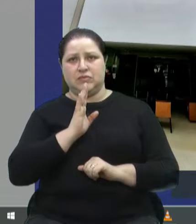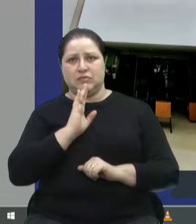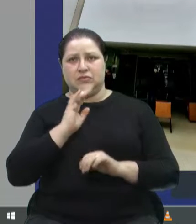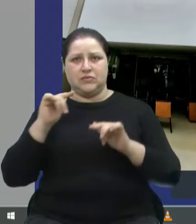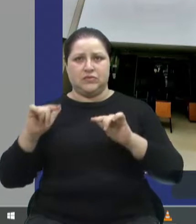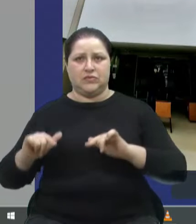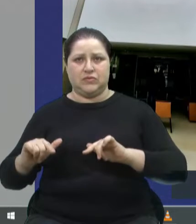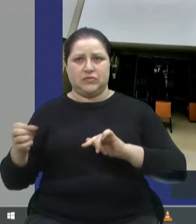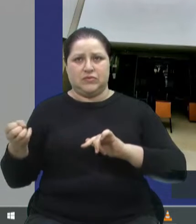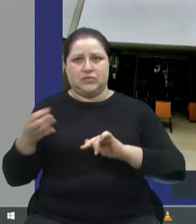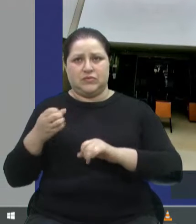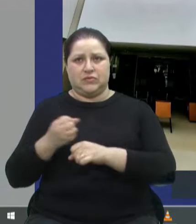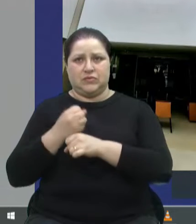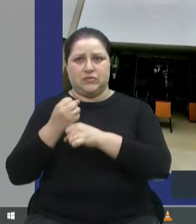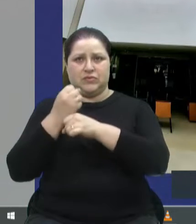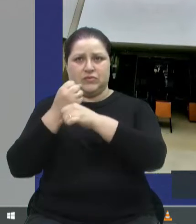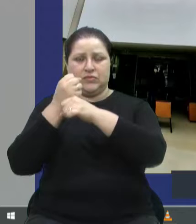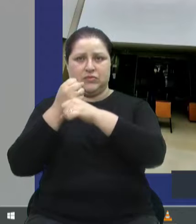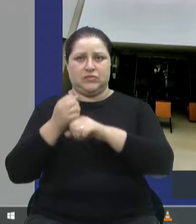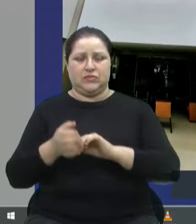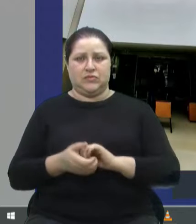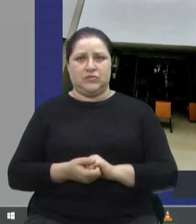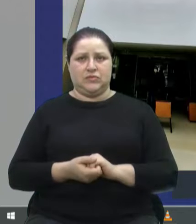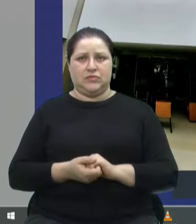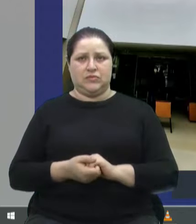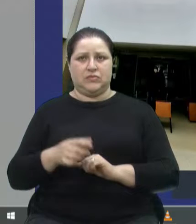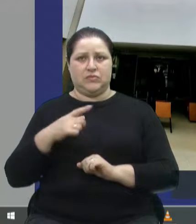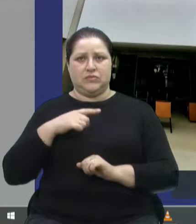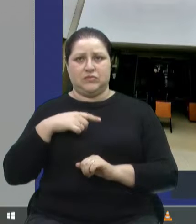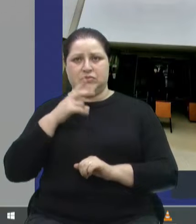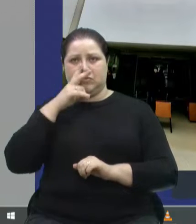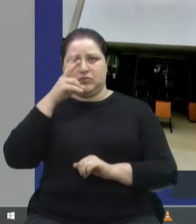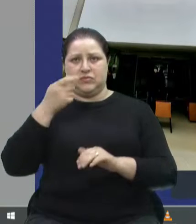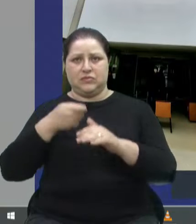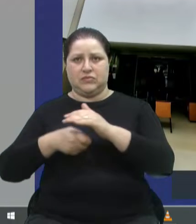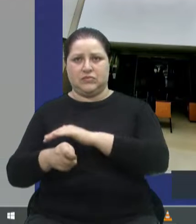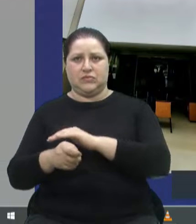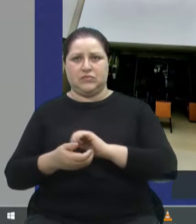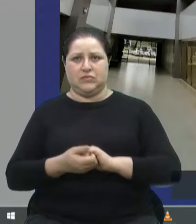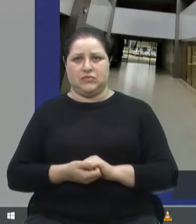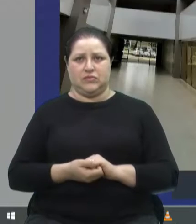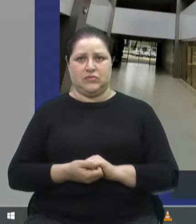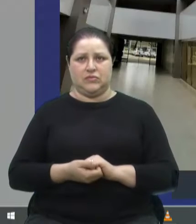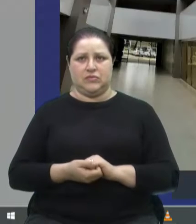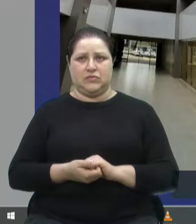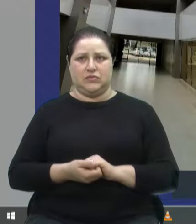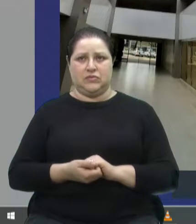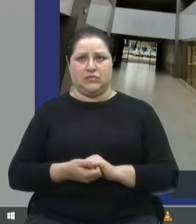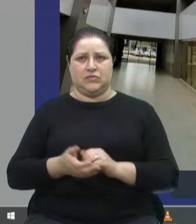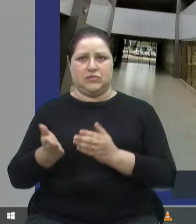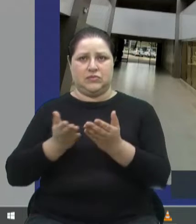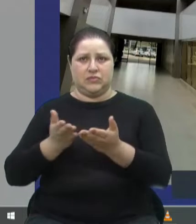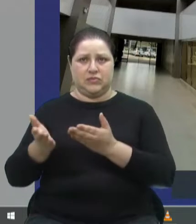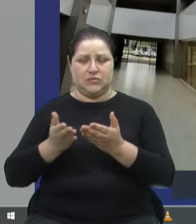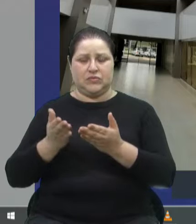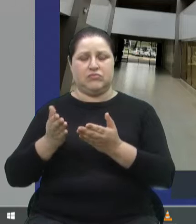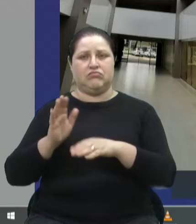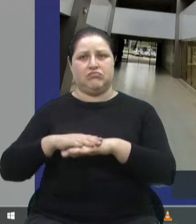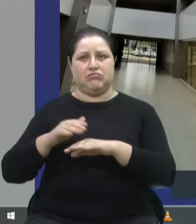parte nova que o hospital aí está aí com grandes investimentos para prestar um atendimento com